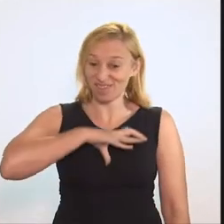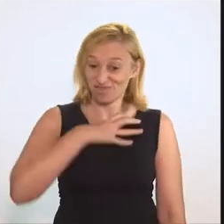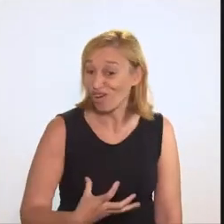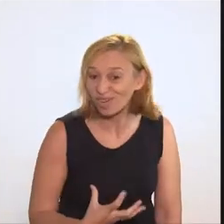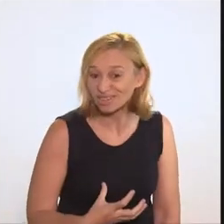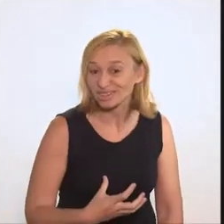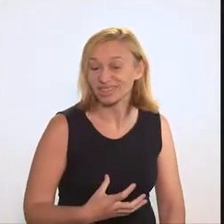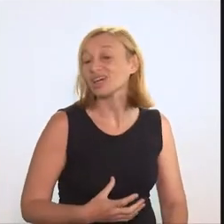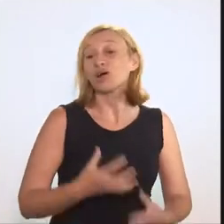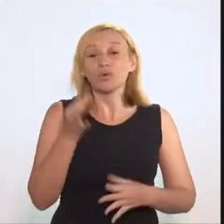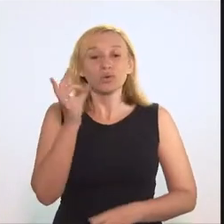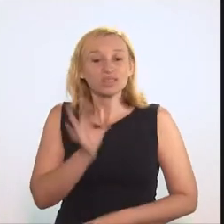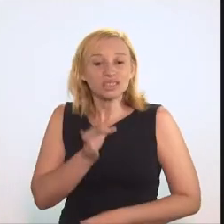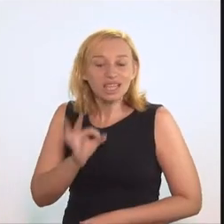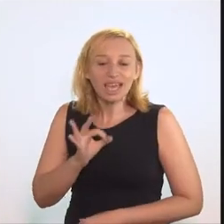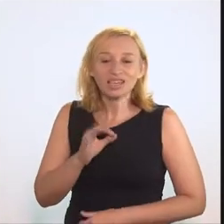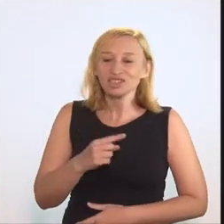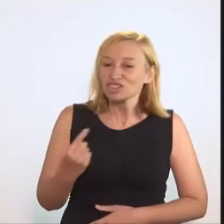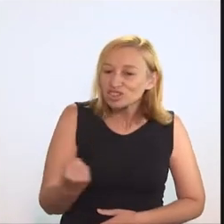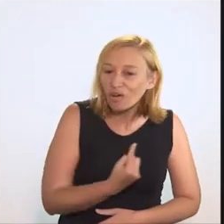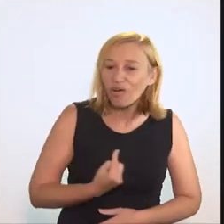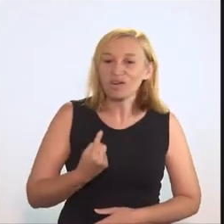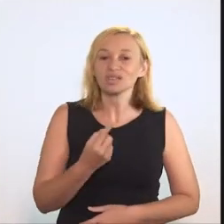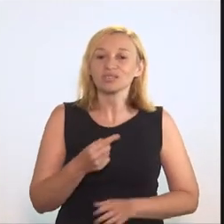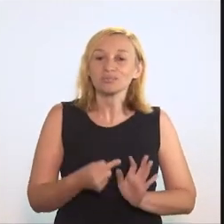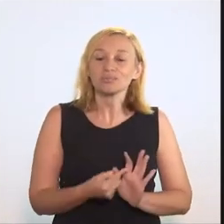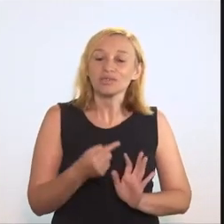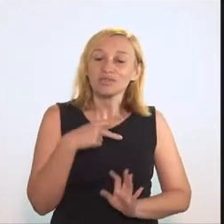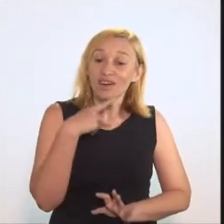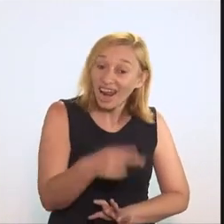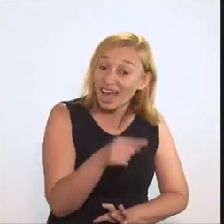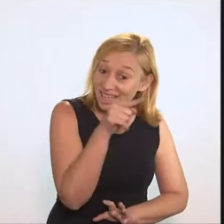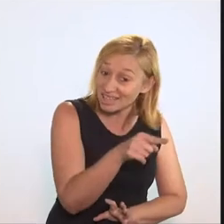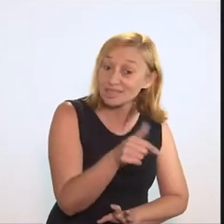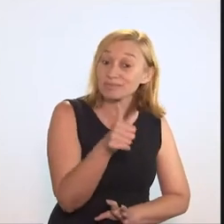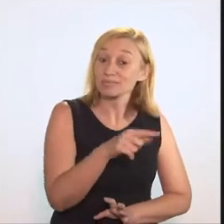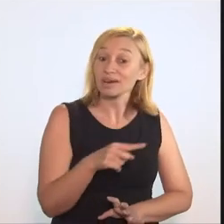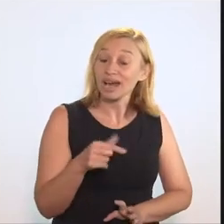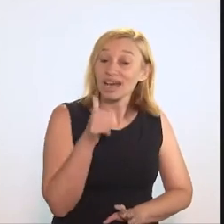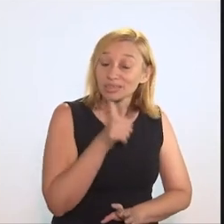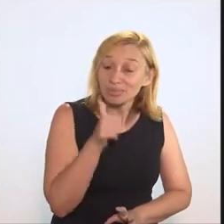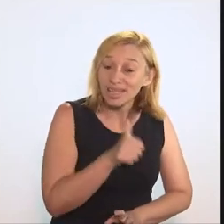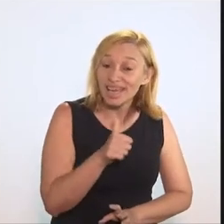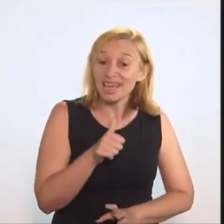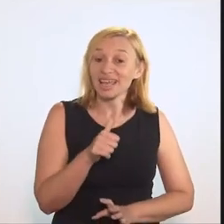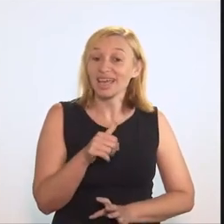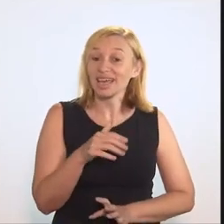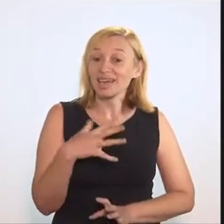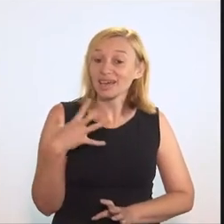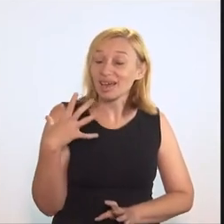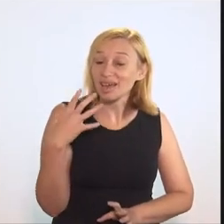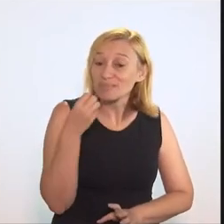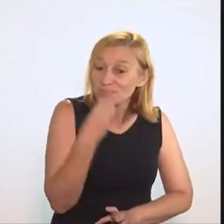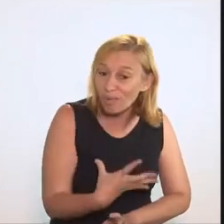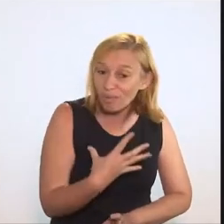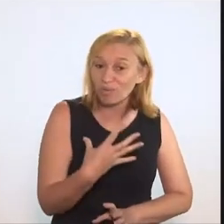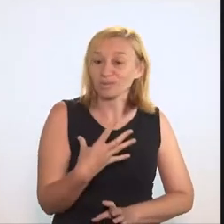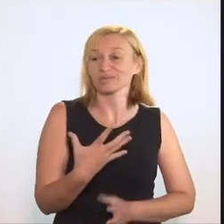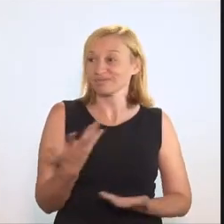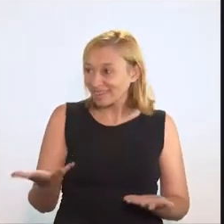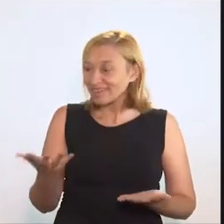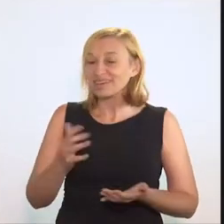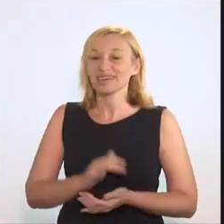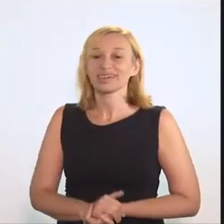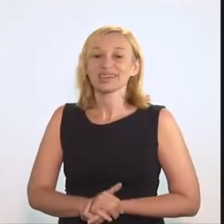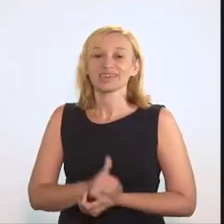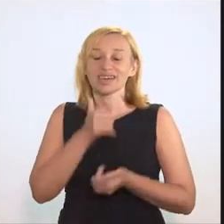que ela é corajosa. Então, o fato da gente afirmar isso para as nossas mulheres é algo incrível, né? Porque também acaba com aquela questão da